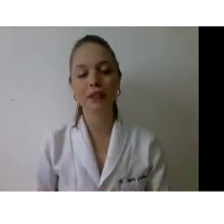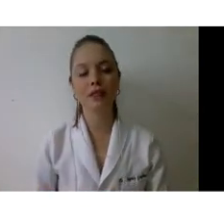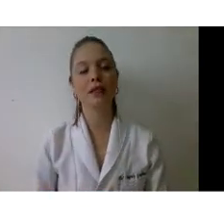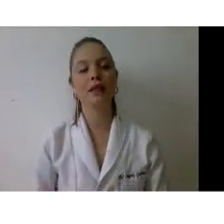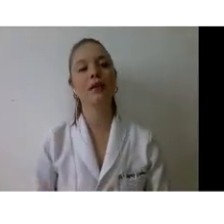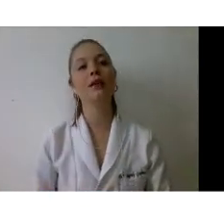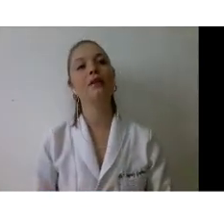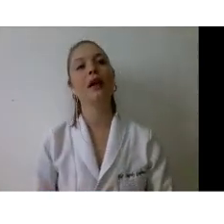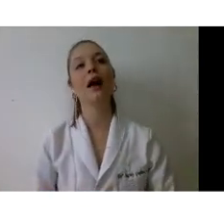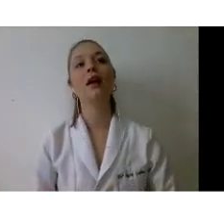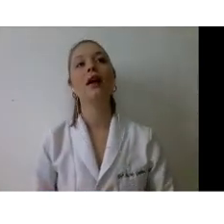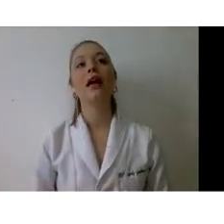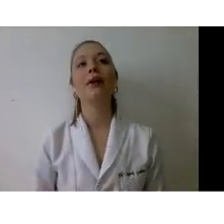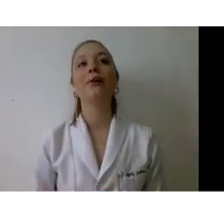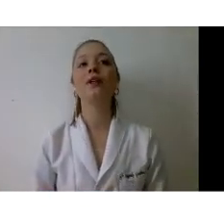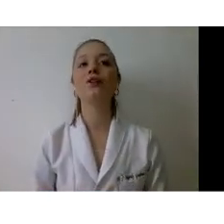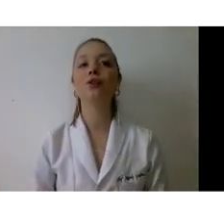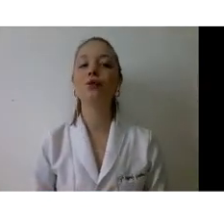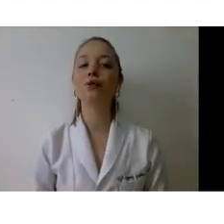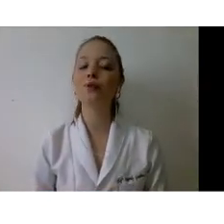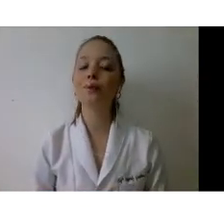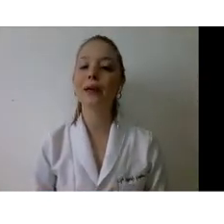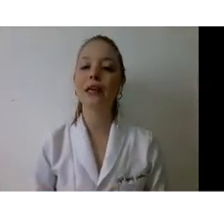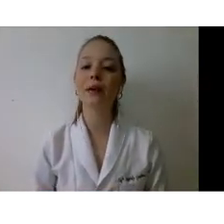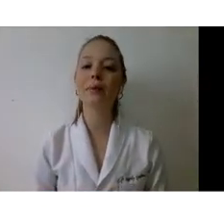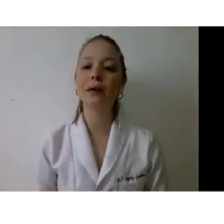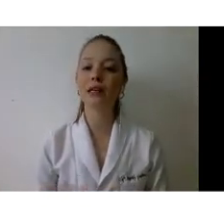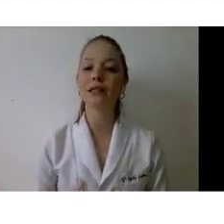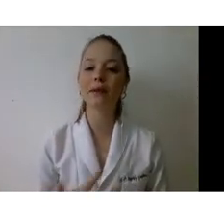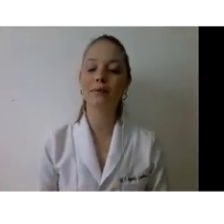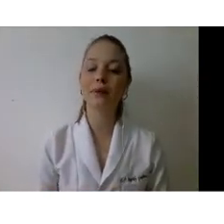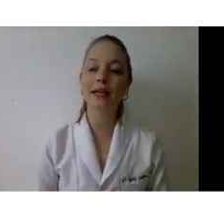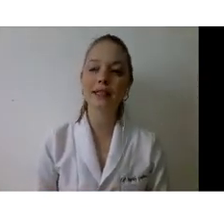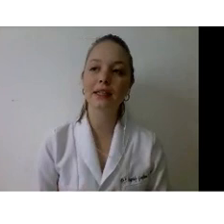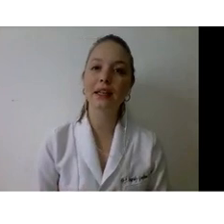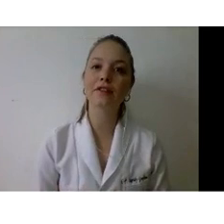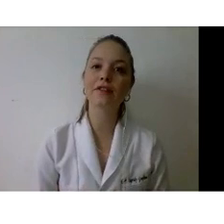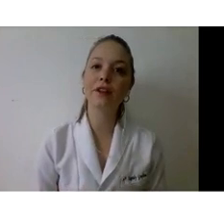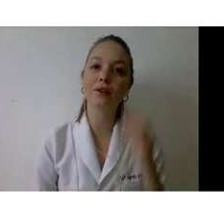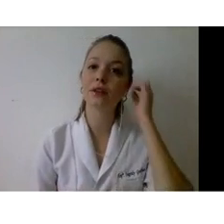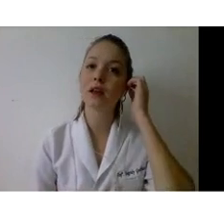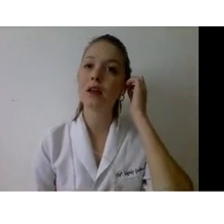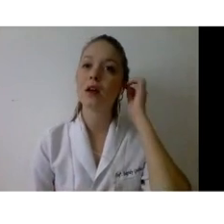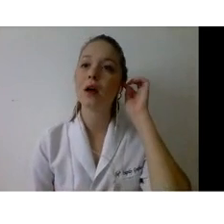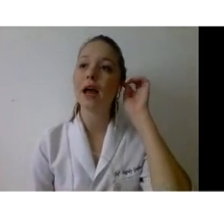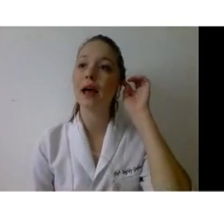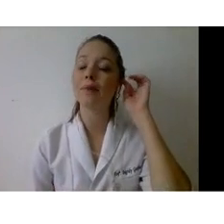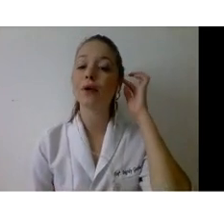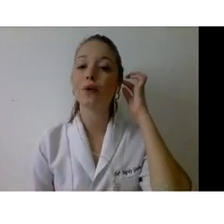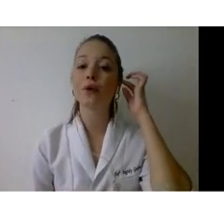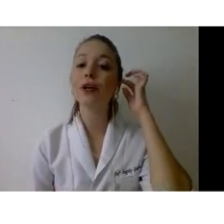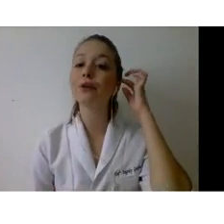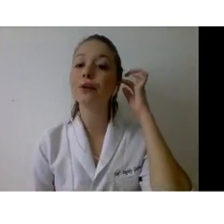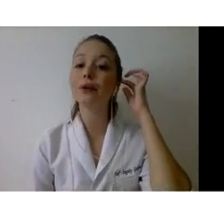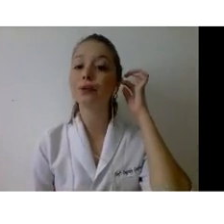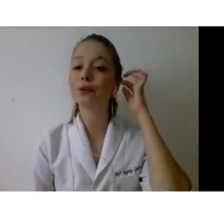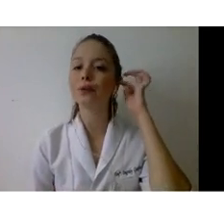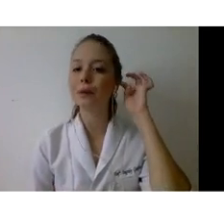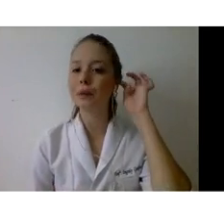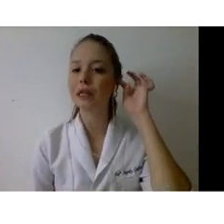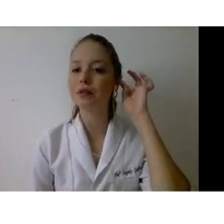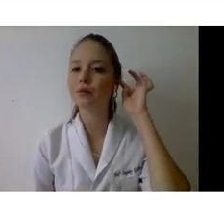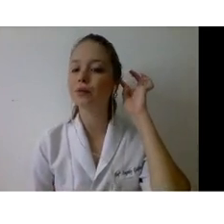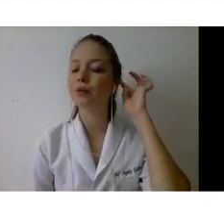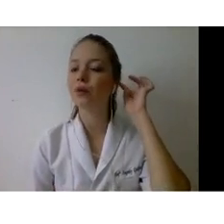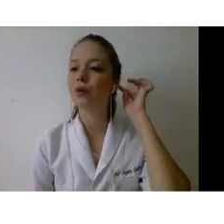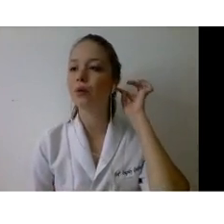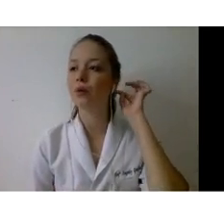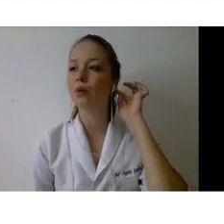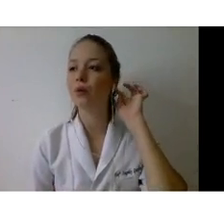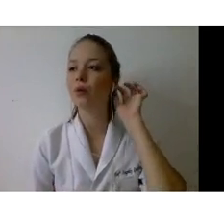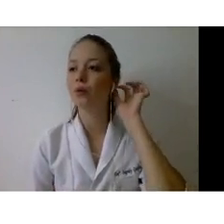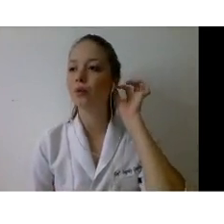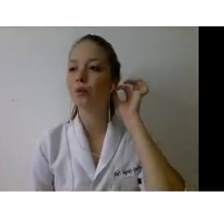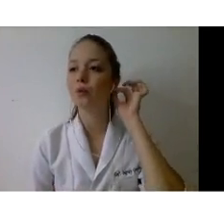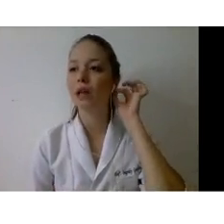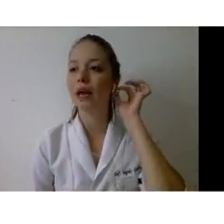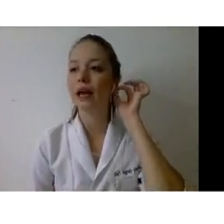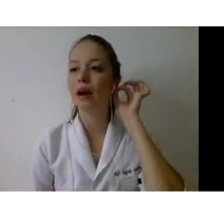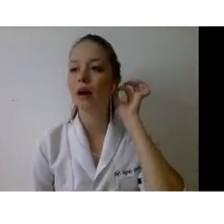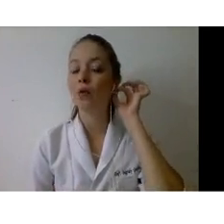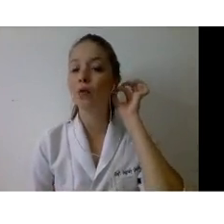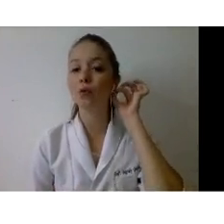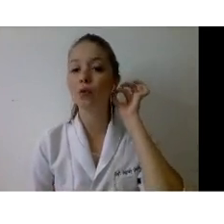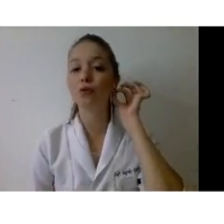coisas acontecerem, tá? Eu indico super que mães e pais que têm filhos procurem no YouTube mesmo,